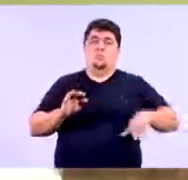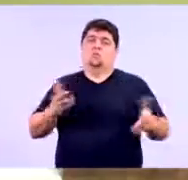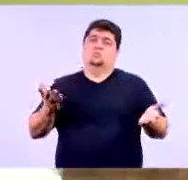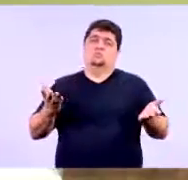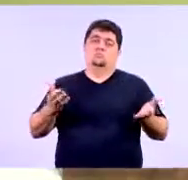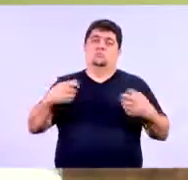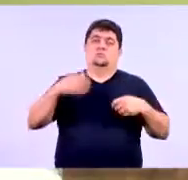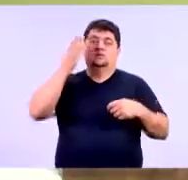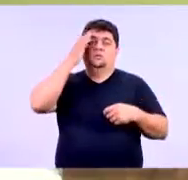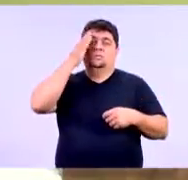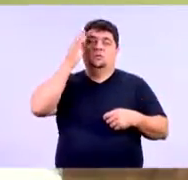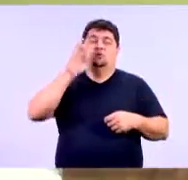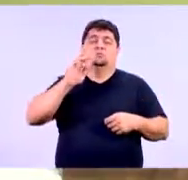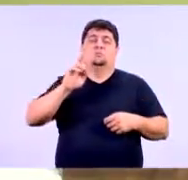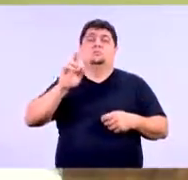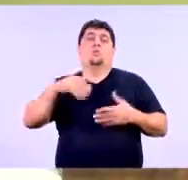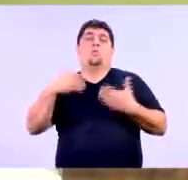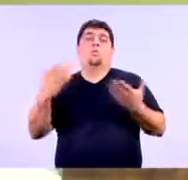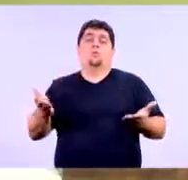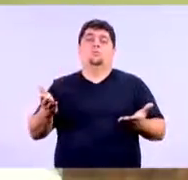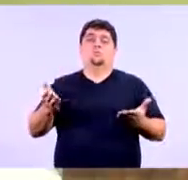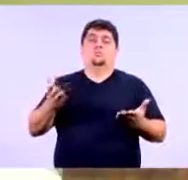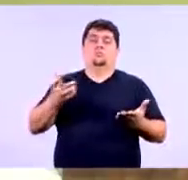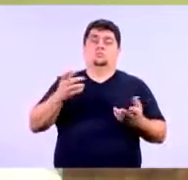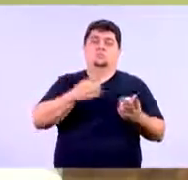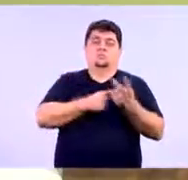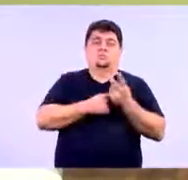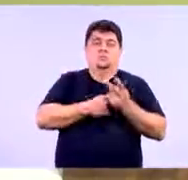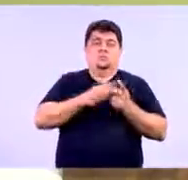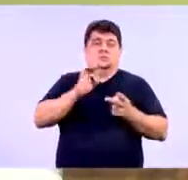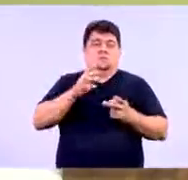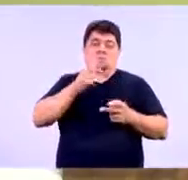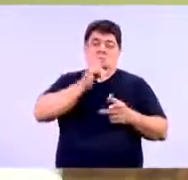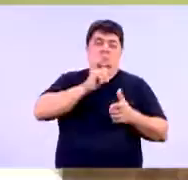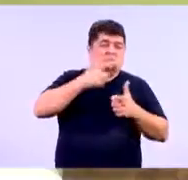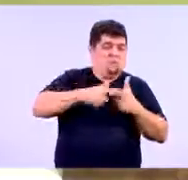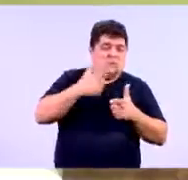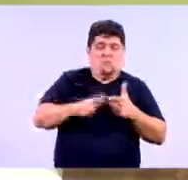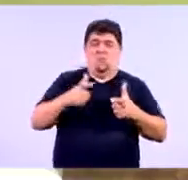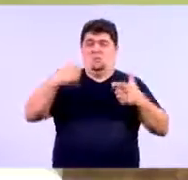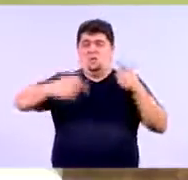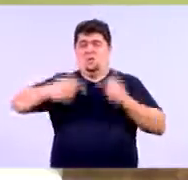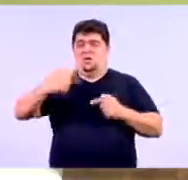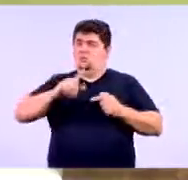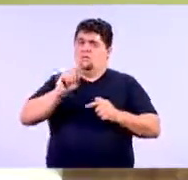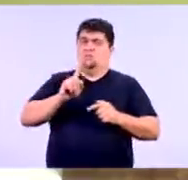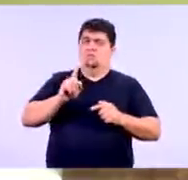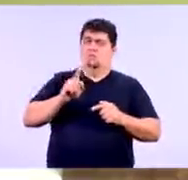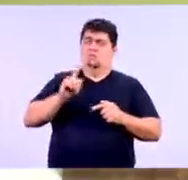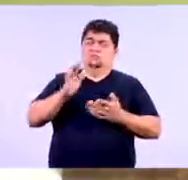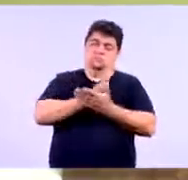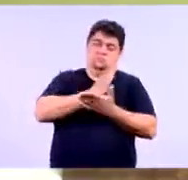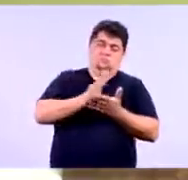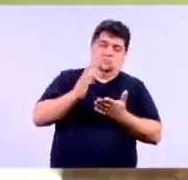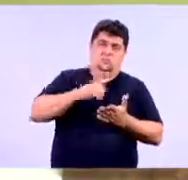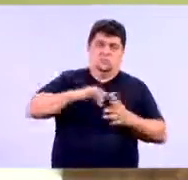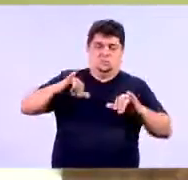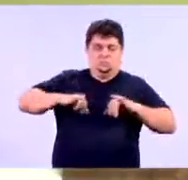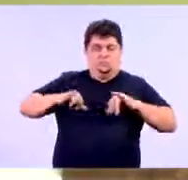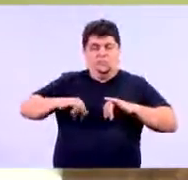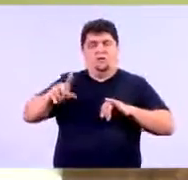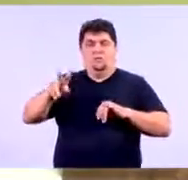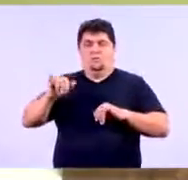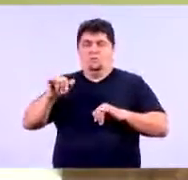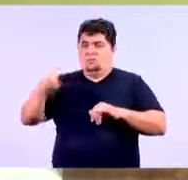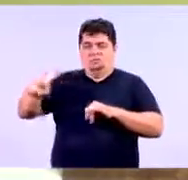esclareceu. No empréstimo compulsório, são situações de calamidade, situação de guerra. Então serão todos? Não. Aqueles que estão sofrendo, eles